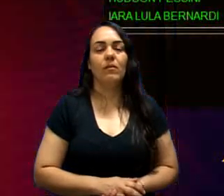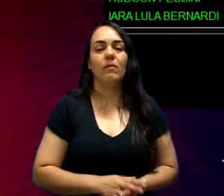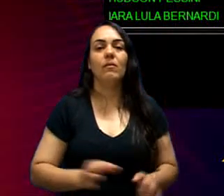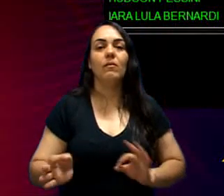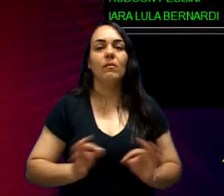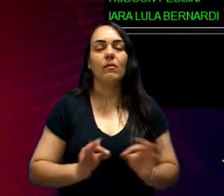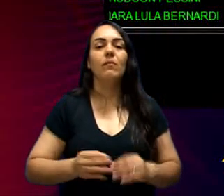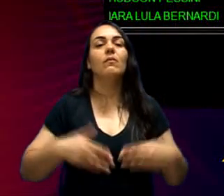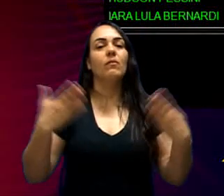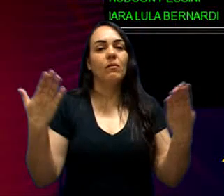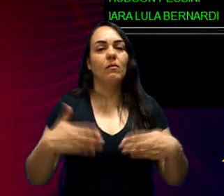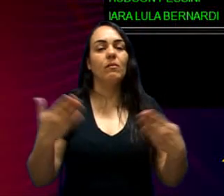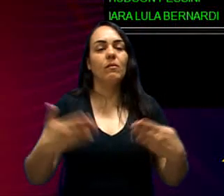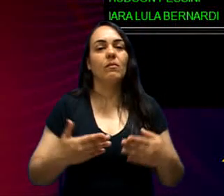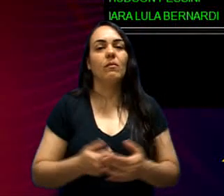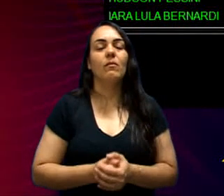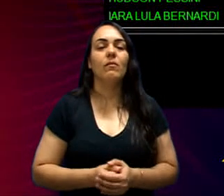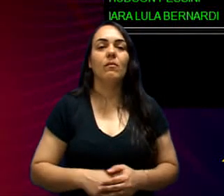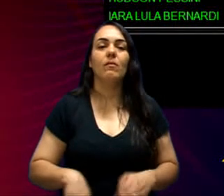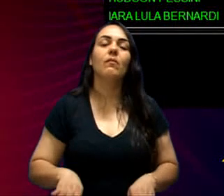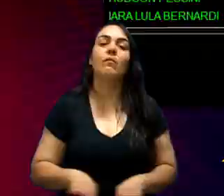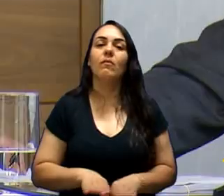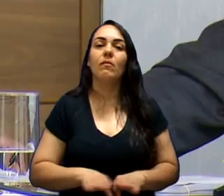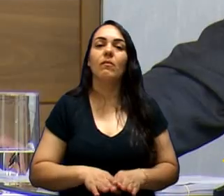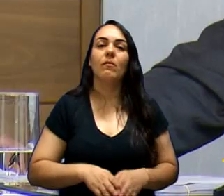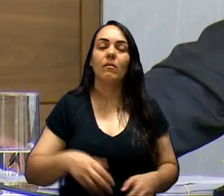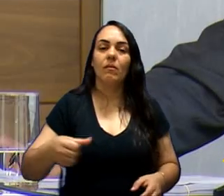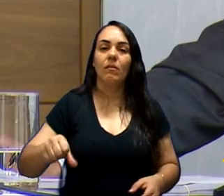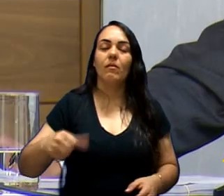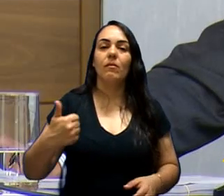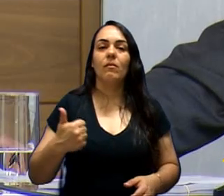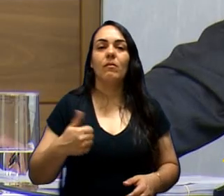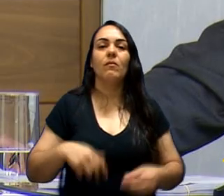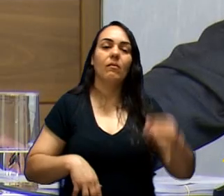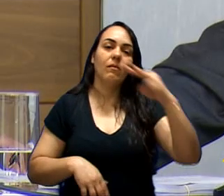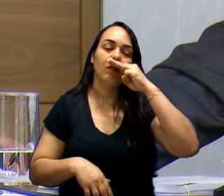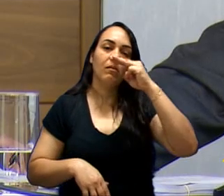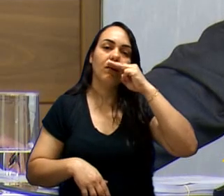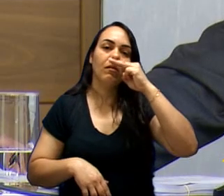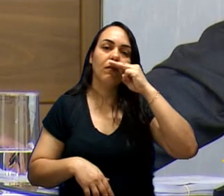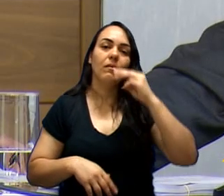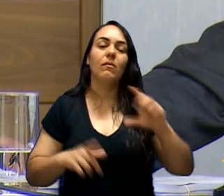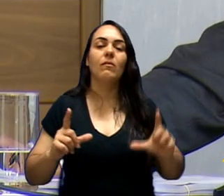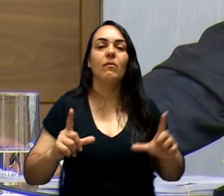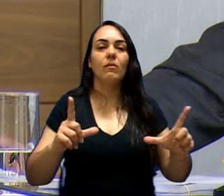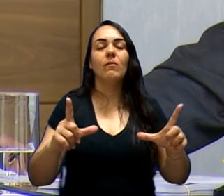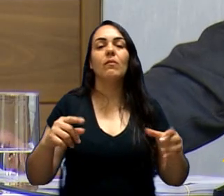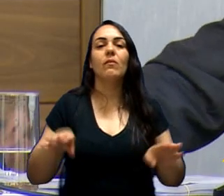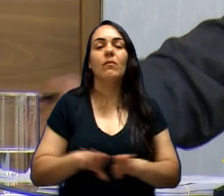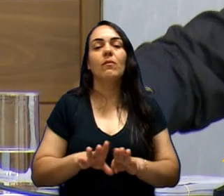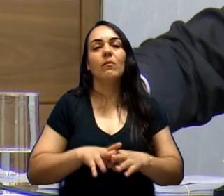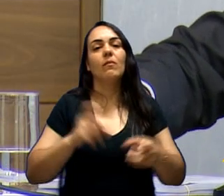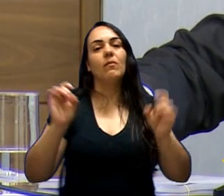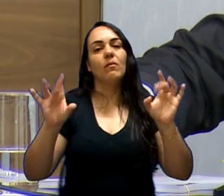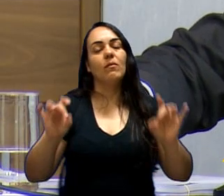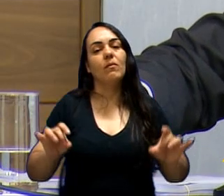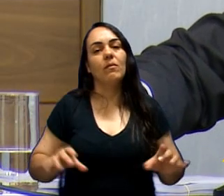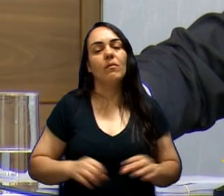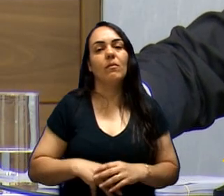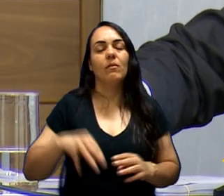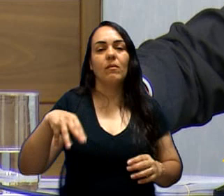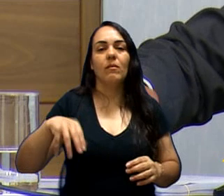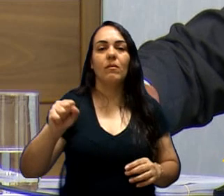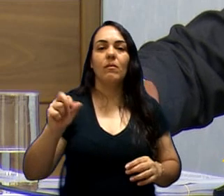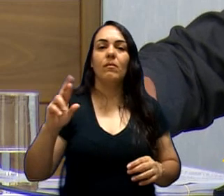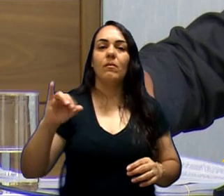Fica aprovado. Projeto de decreto legislativo 91/2019, do vereador Martinez, concede título de mérito comunitário à ilustríssima senhora Maria Madalena